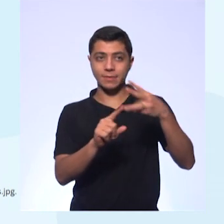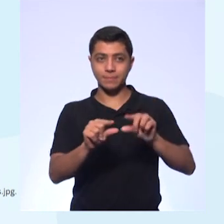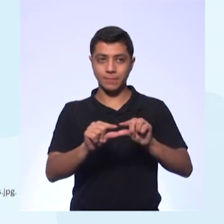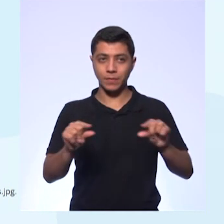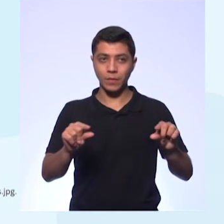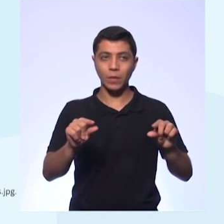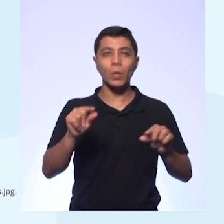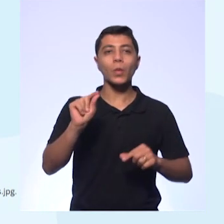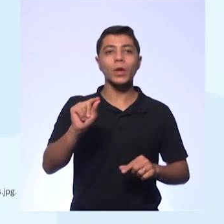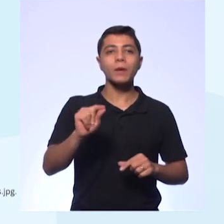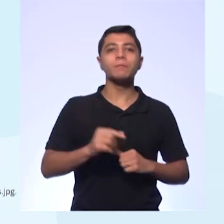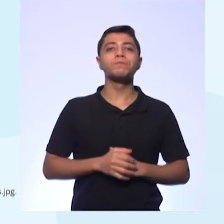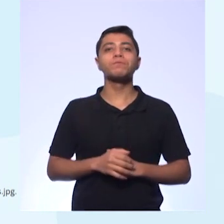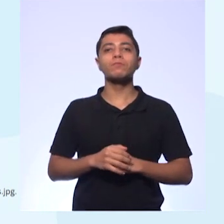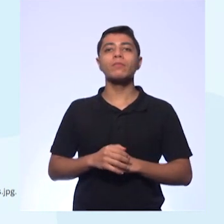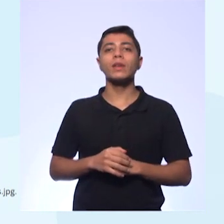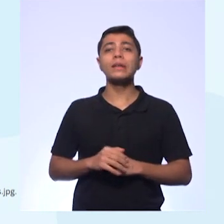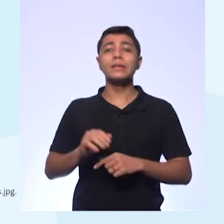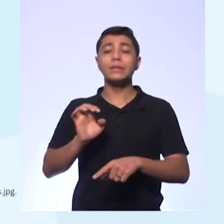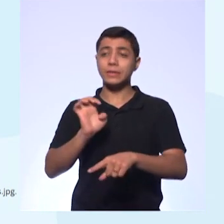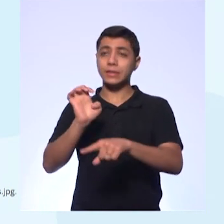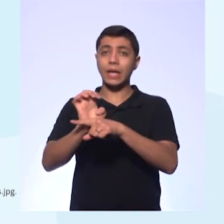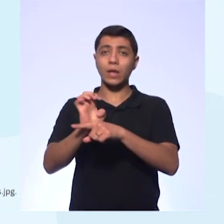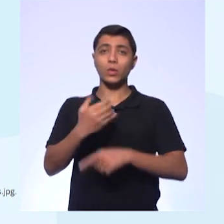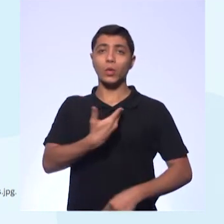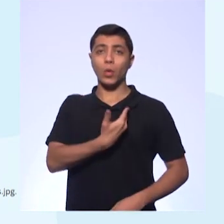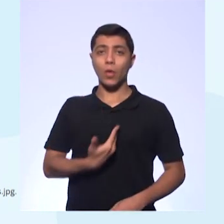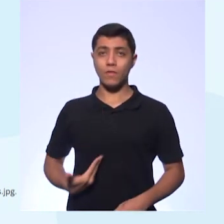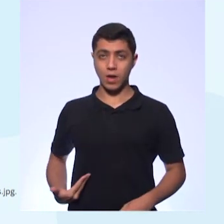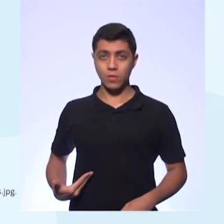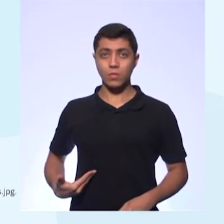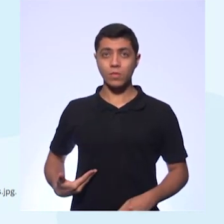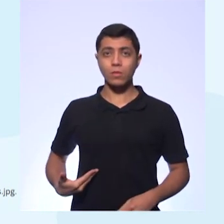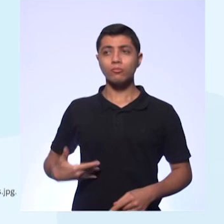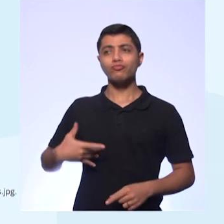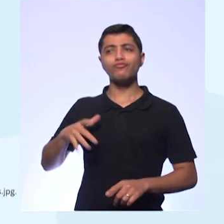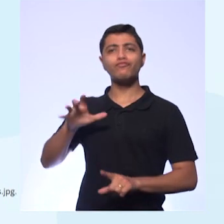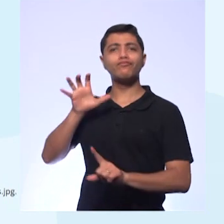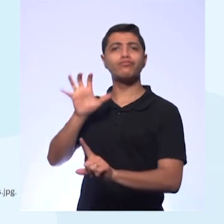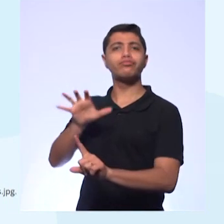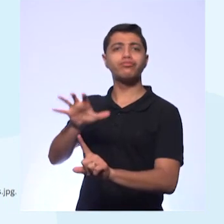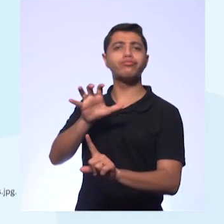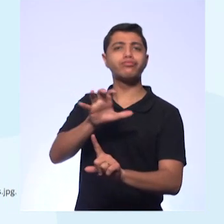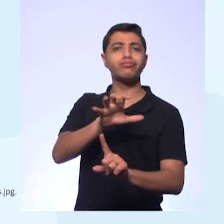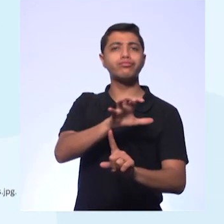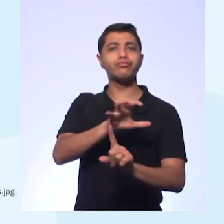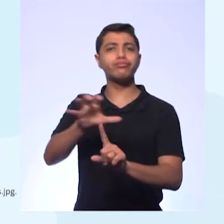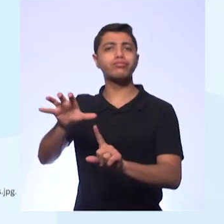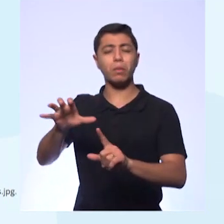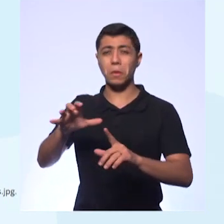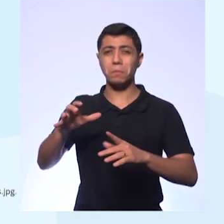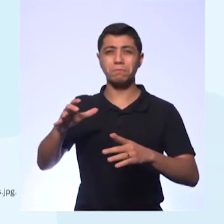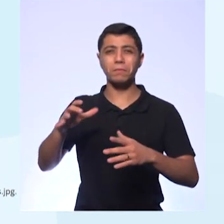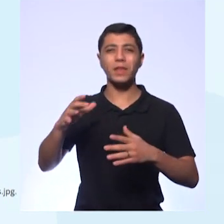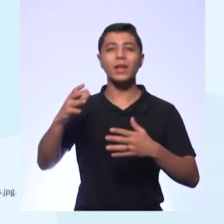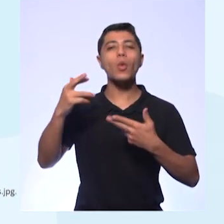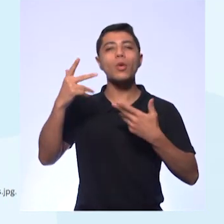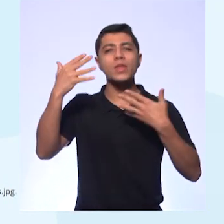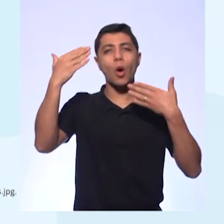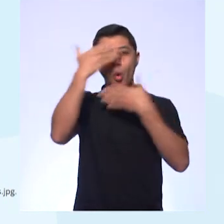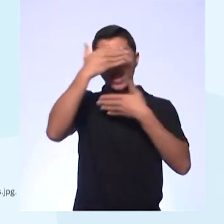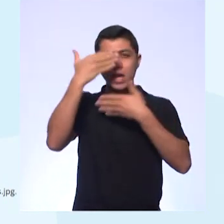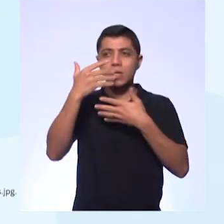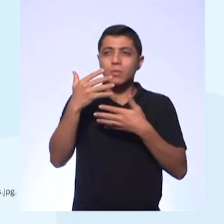promove terrorismo de Estado, ou seja, se você, enquanto governo, já coloca, gente, aqui não tem oposição. Oposição, a cabeça rola,